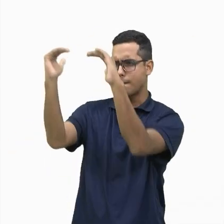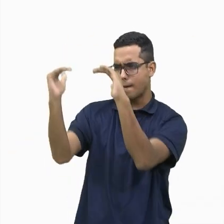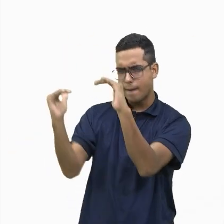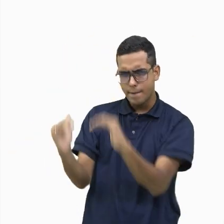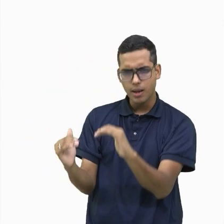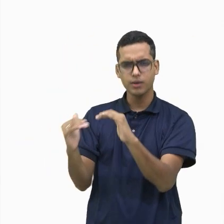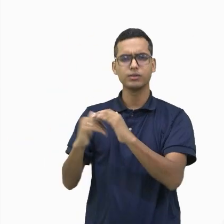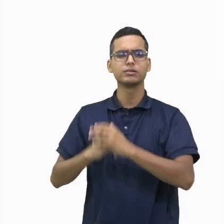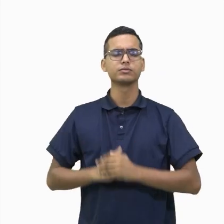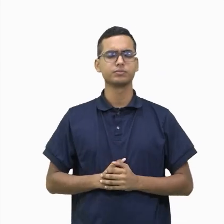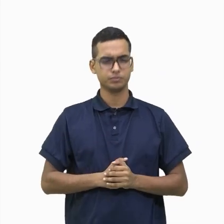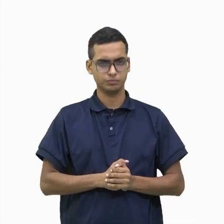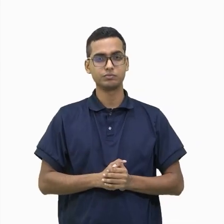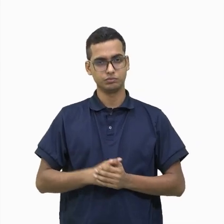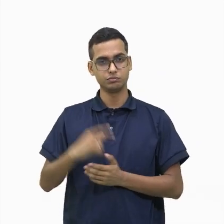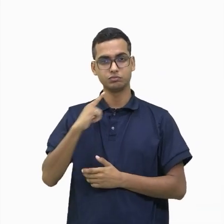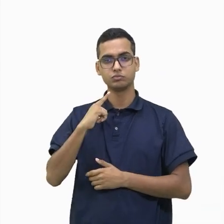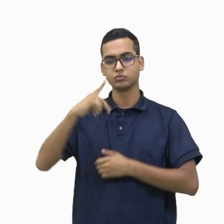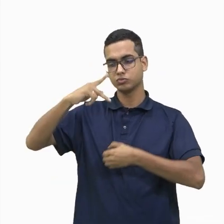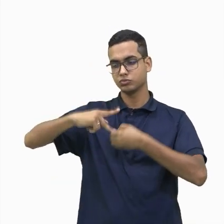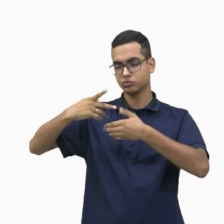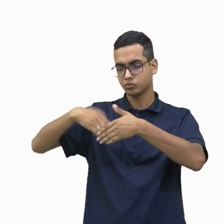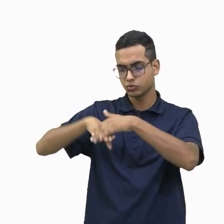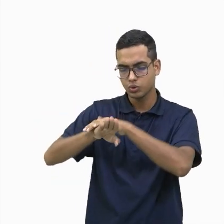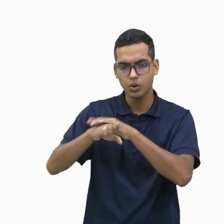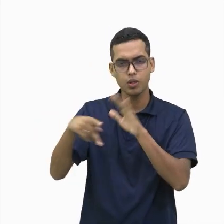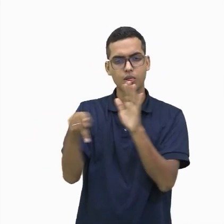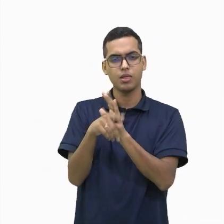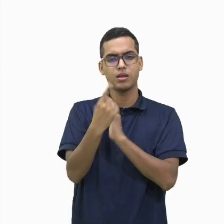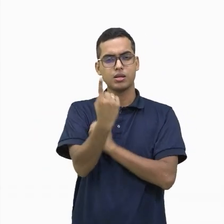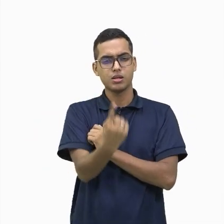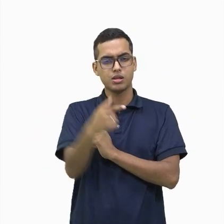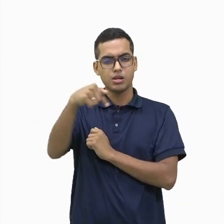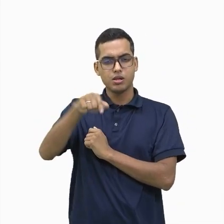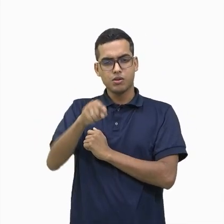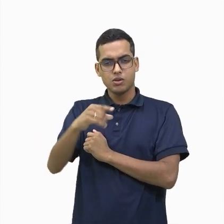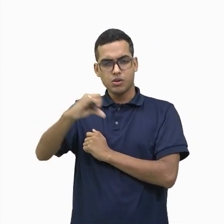dessa reserva de petróleo aí com